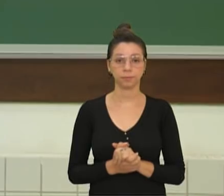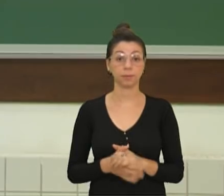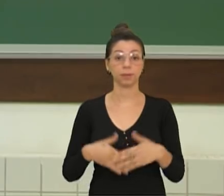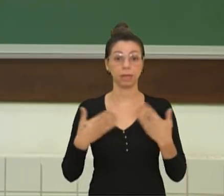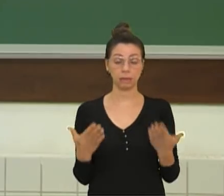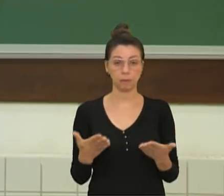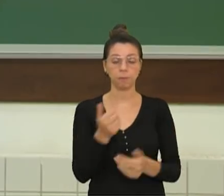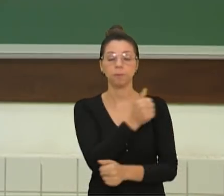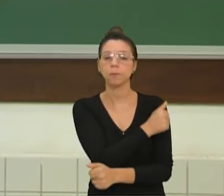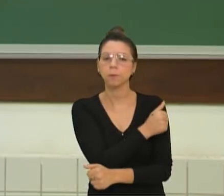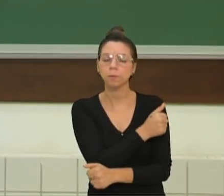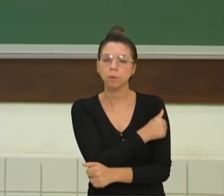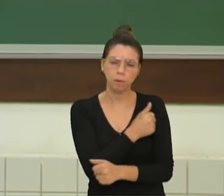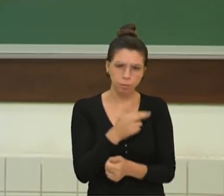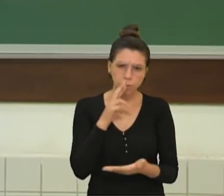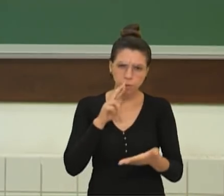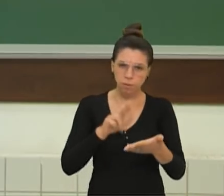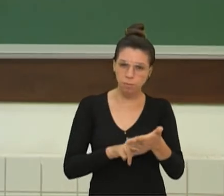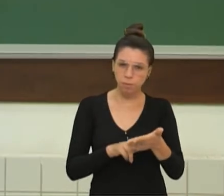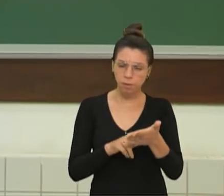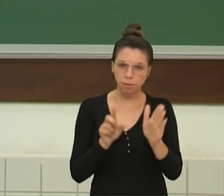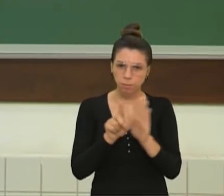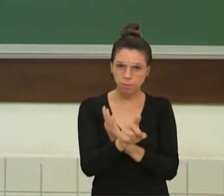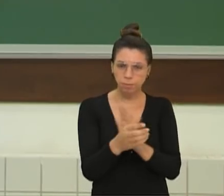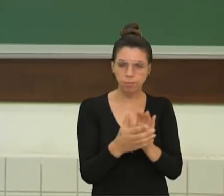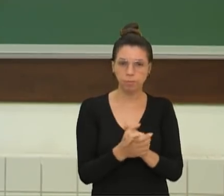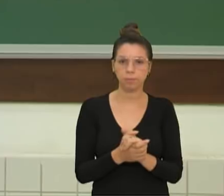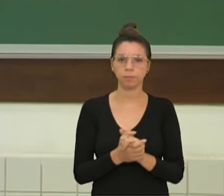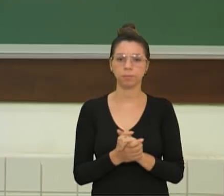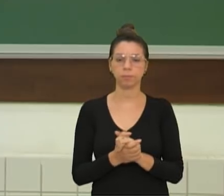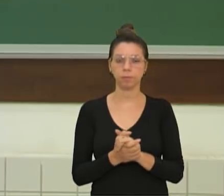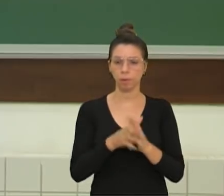Então, estudantes, vocês responderam as questões ali que estavam lá,